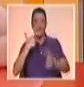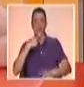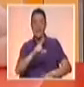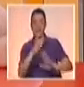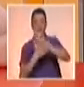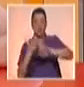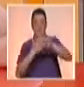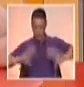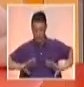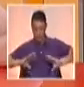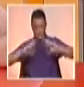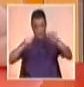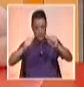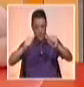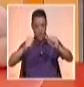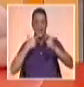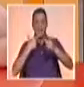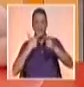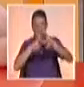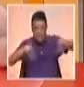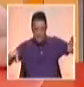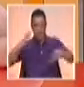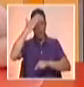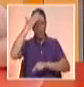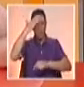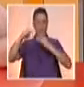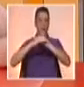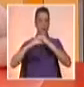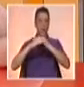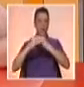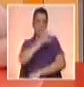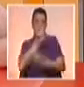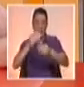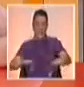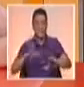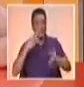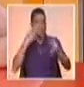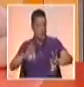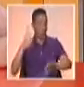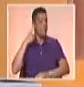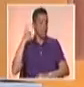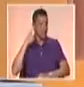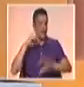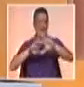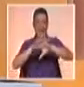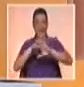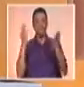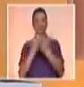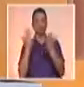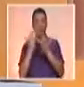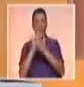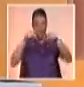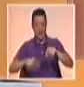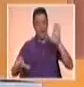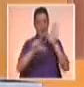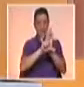gestual para ter um desenvolvimento linguístico e cognitivo igual a uma criança dita normal. Uhum. Essa rede de escolas foi criada ao abrigo desta lei